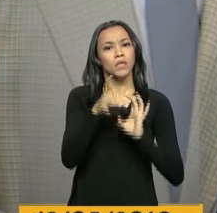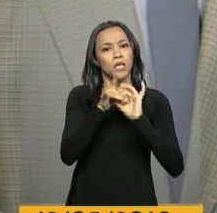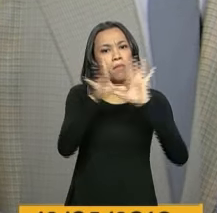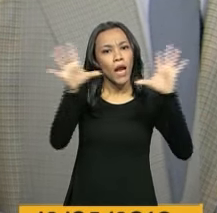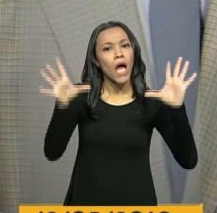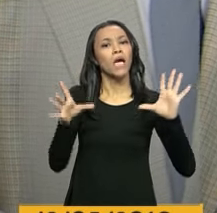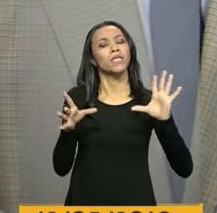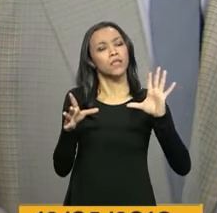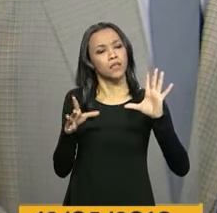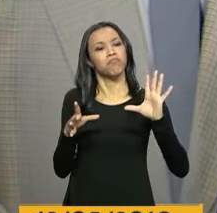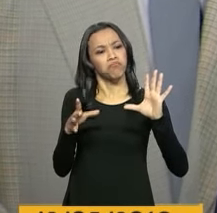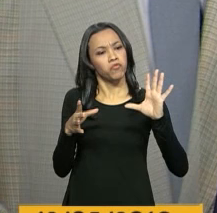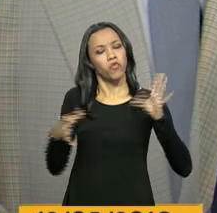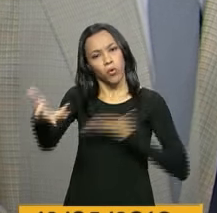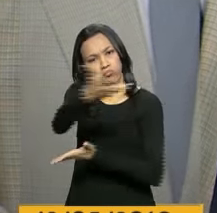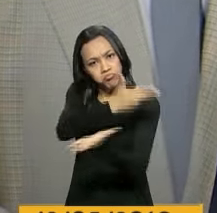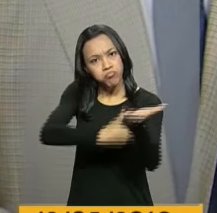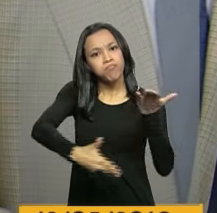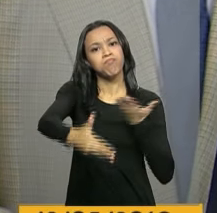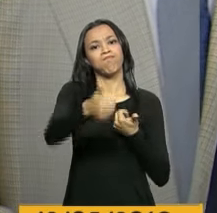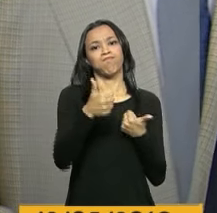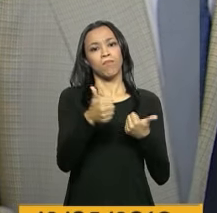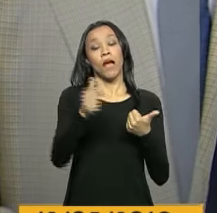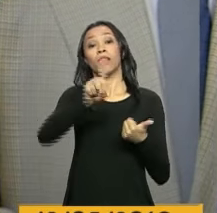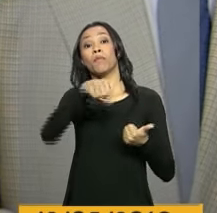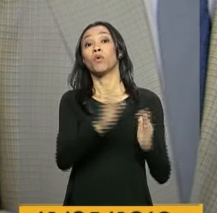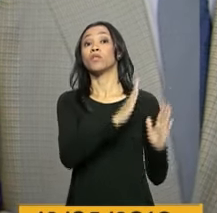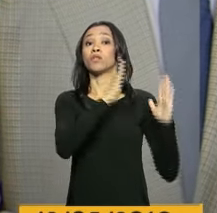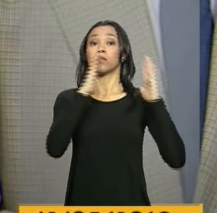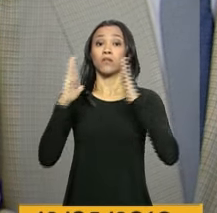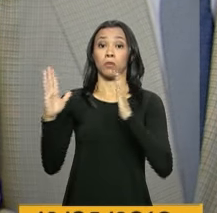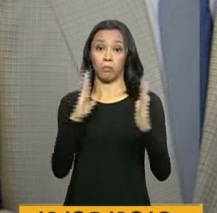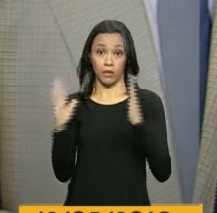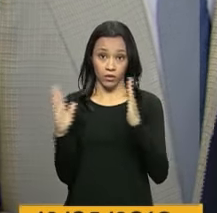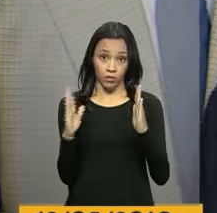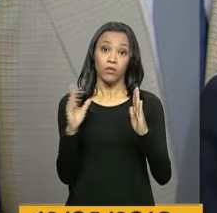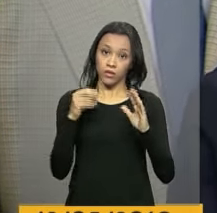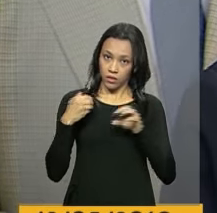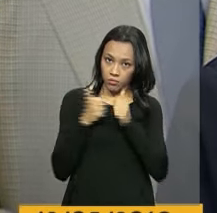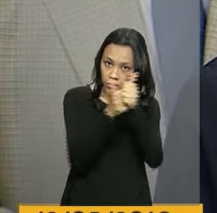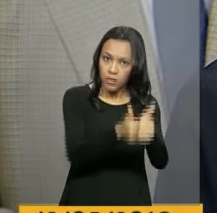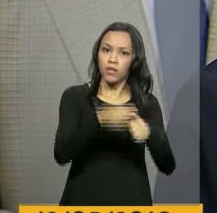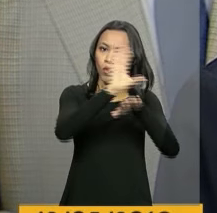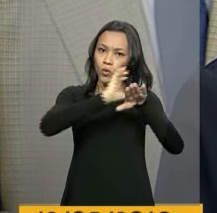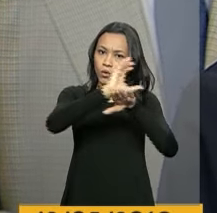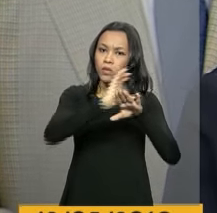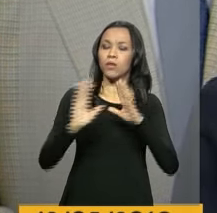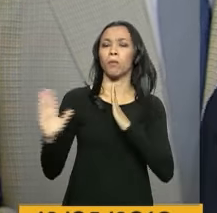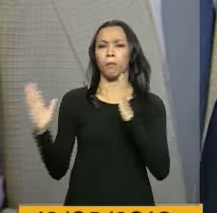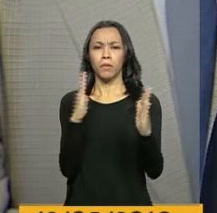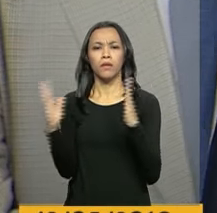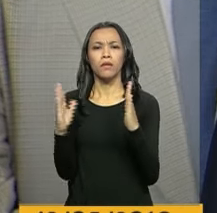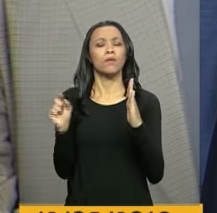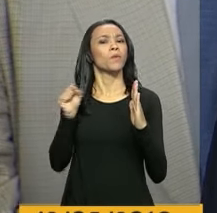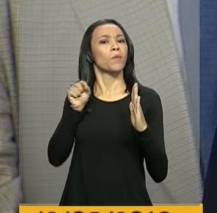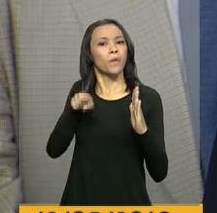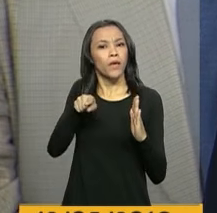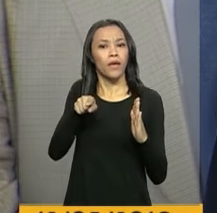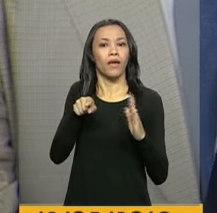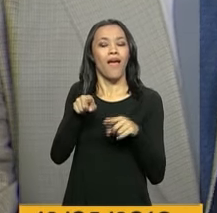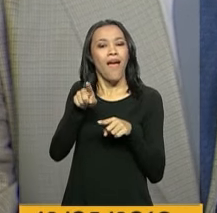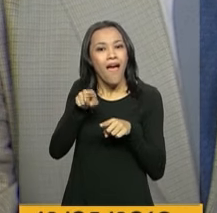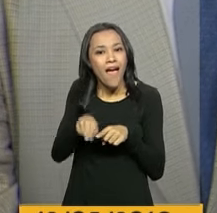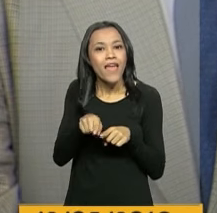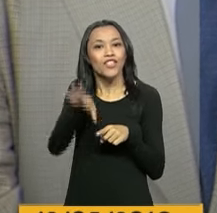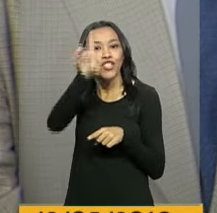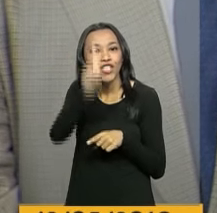foram exercitados amplamente, se ao depois, ainda ancorado na Constituição, nós tivemos o desfrute dos